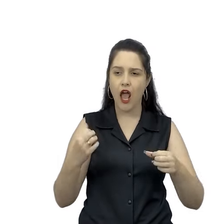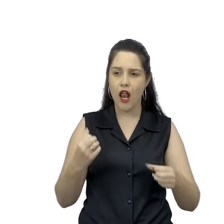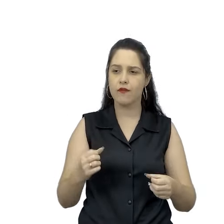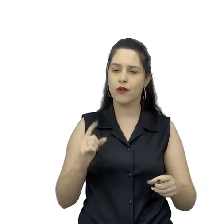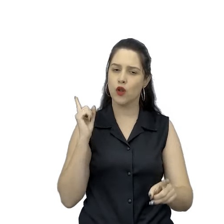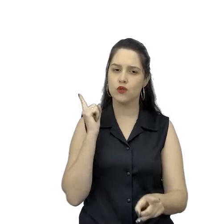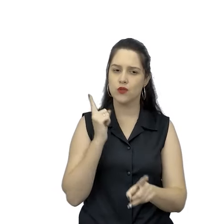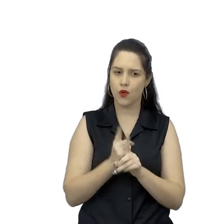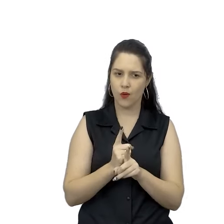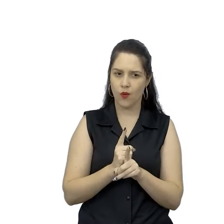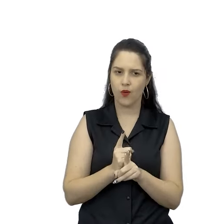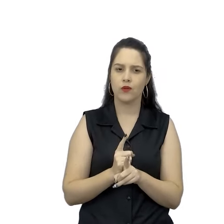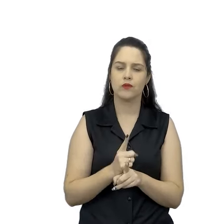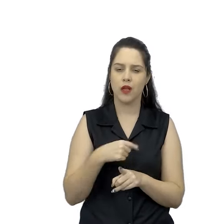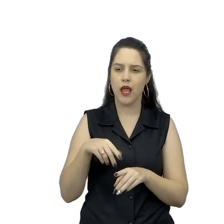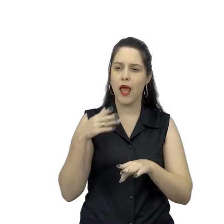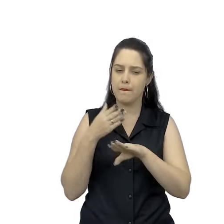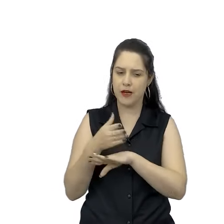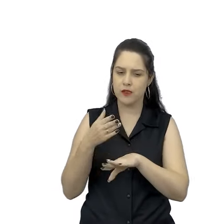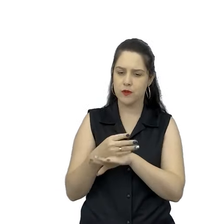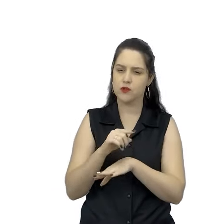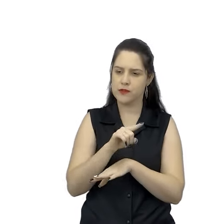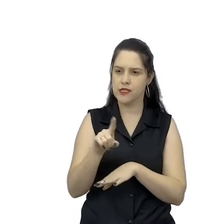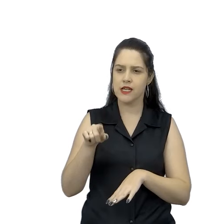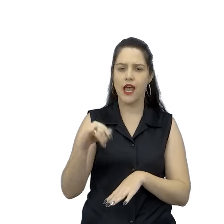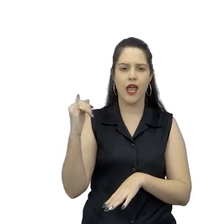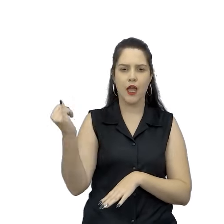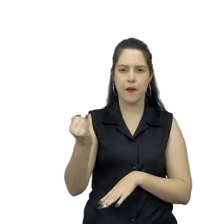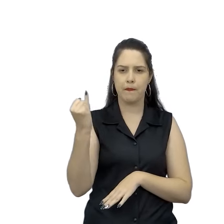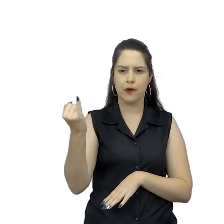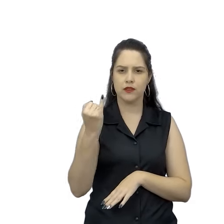encontro, a participação de vocês é muito importante e é